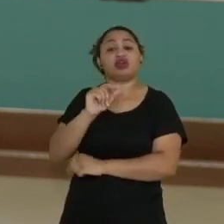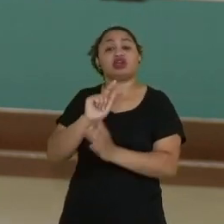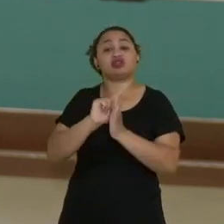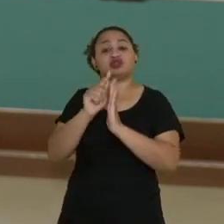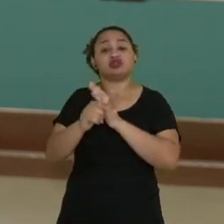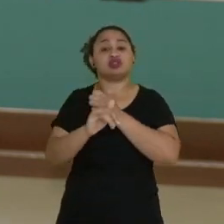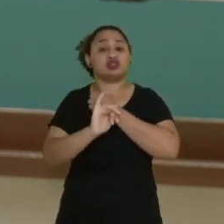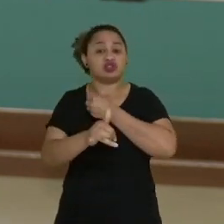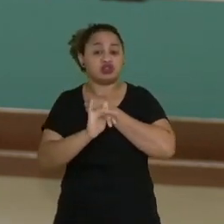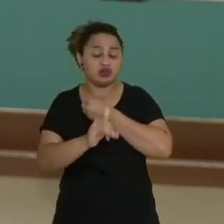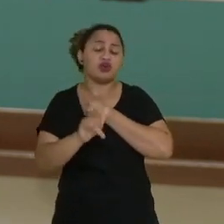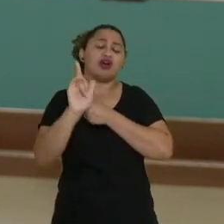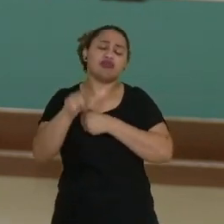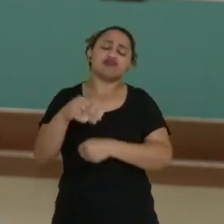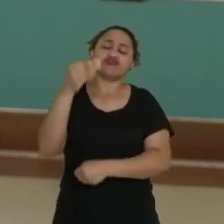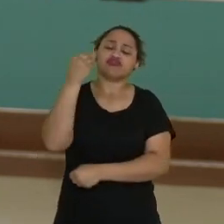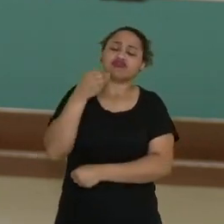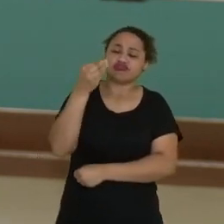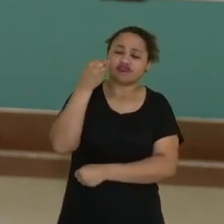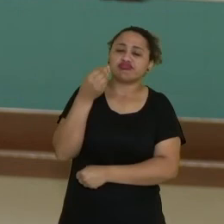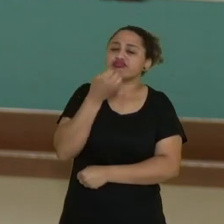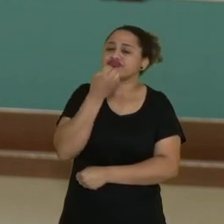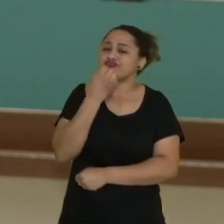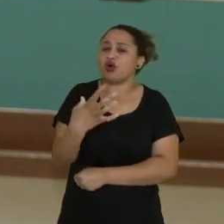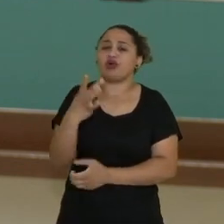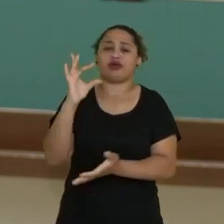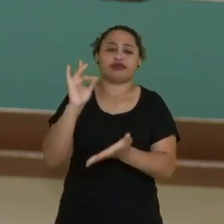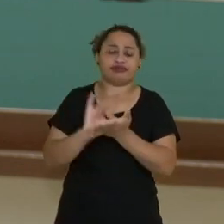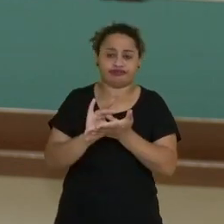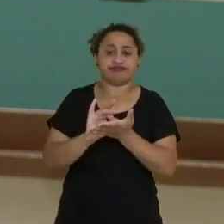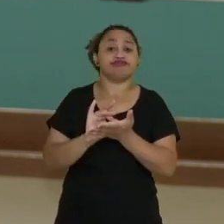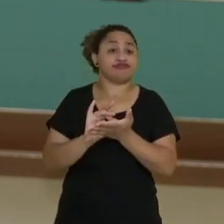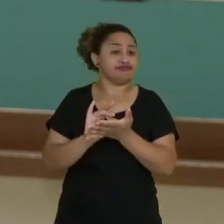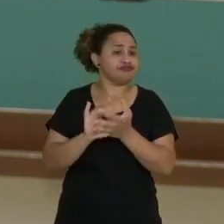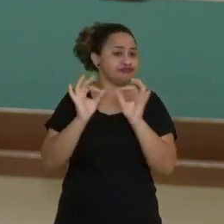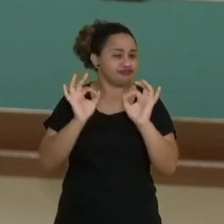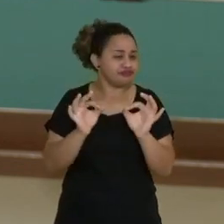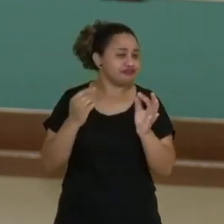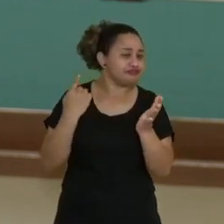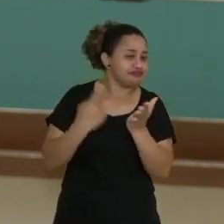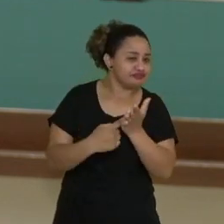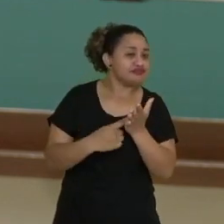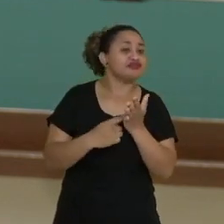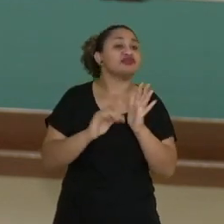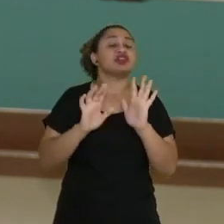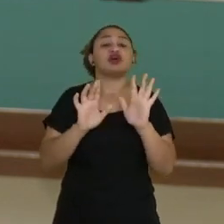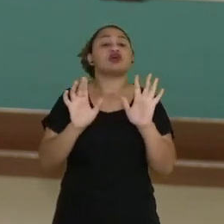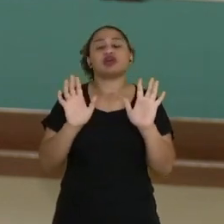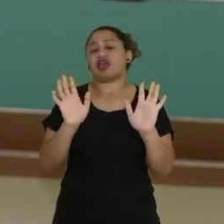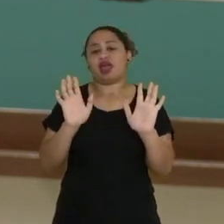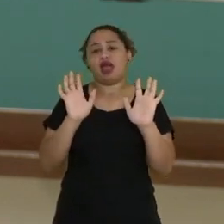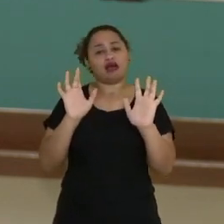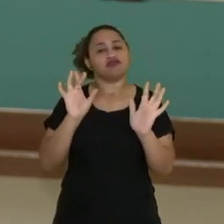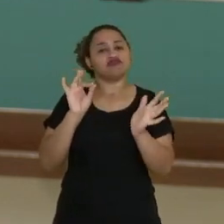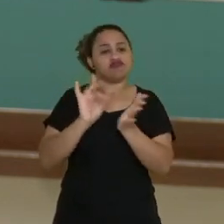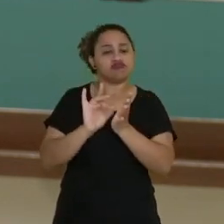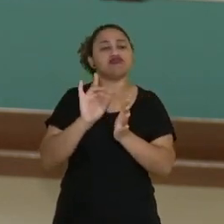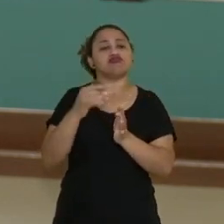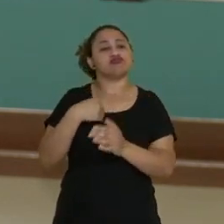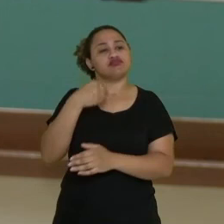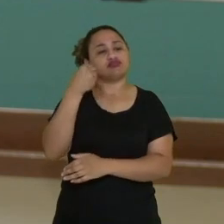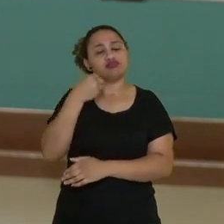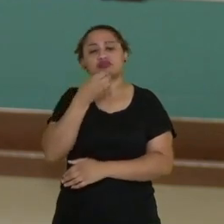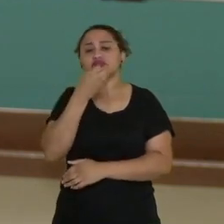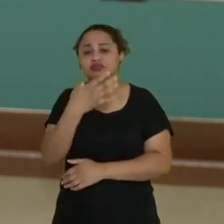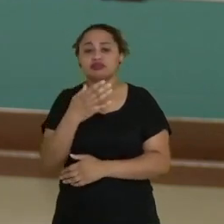sim uma experiência muito positiva. Combinado? Então, não tem o que discutir aqui.